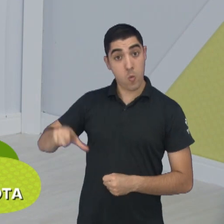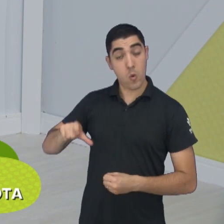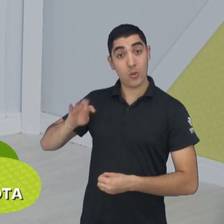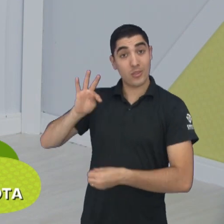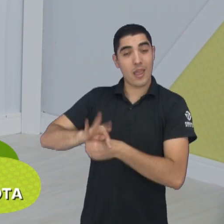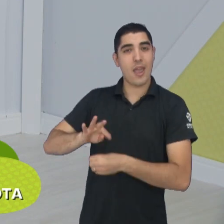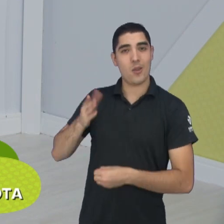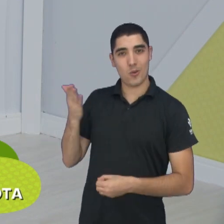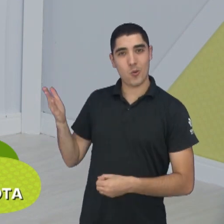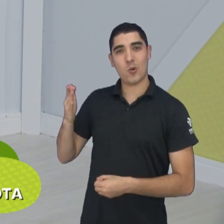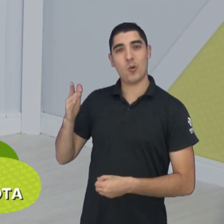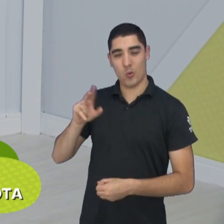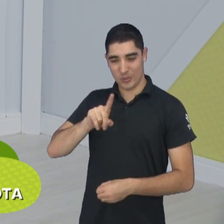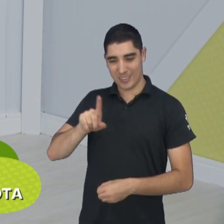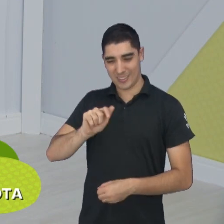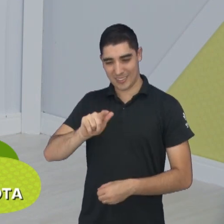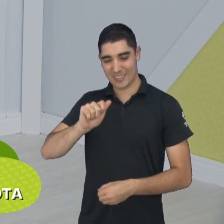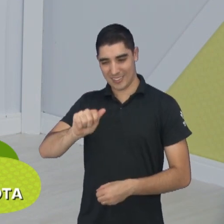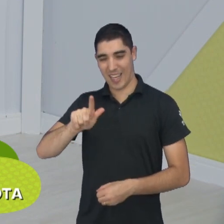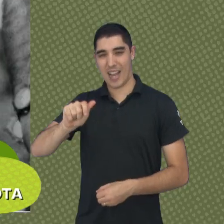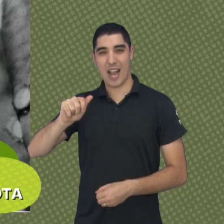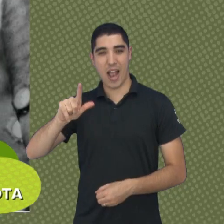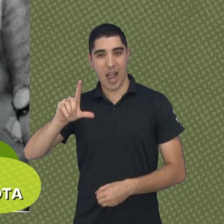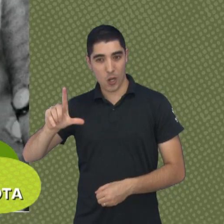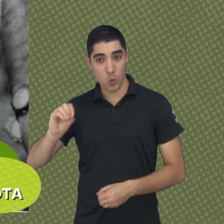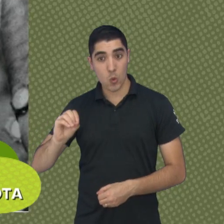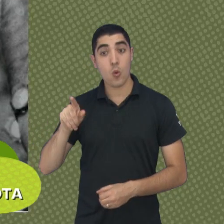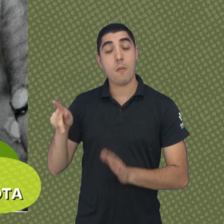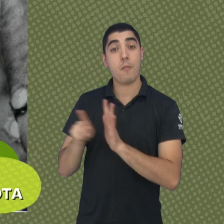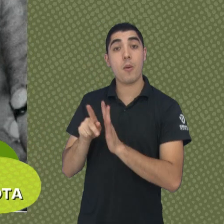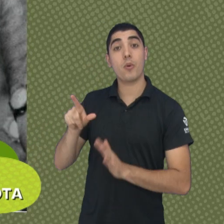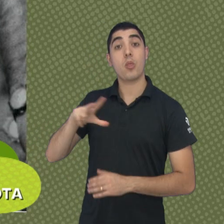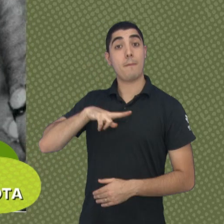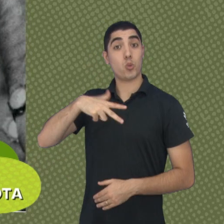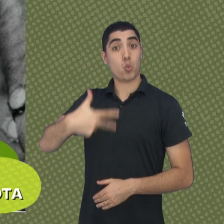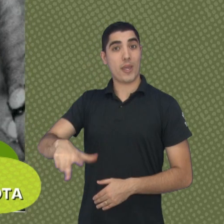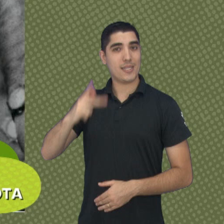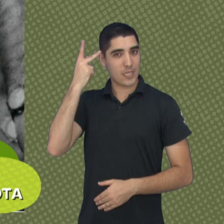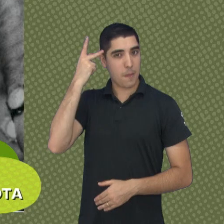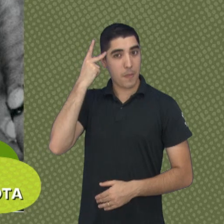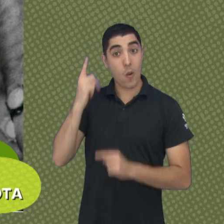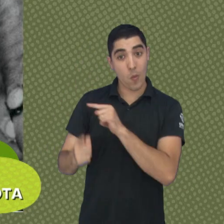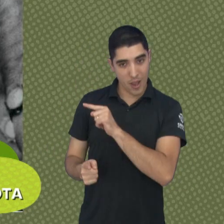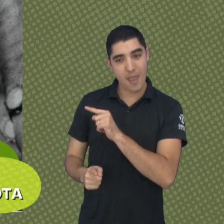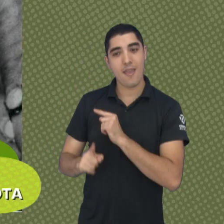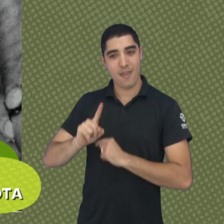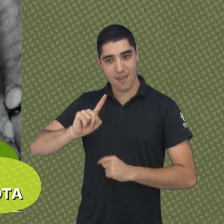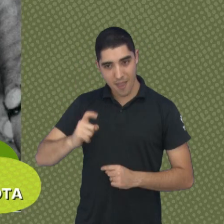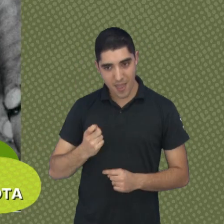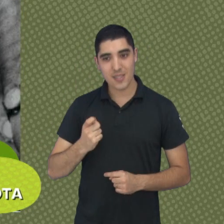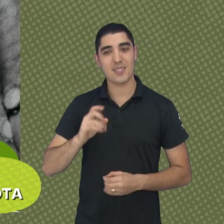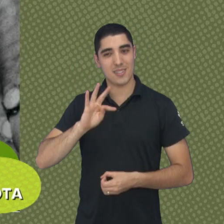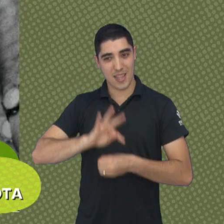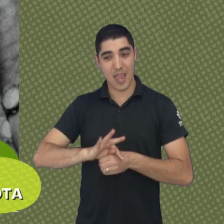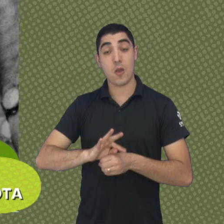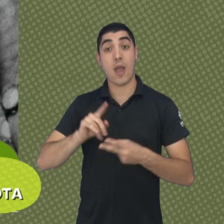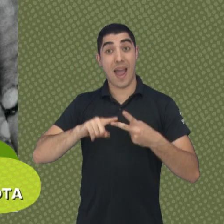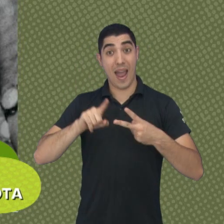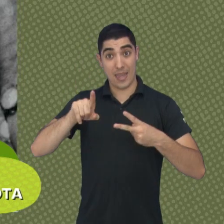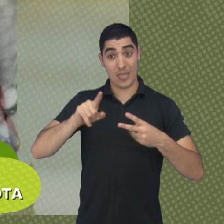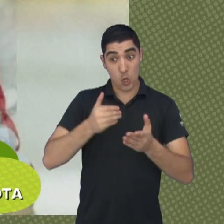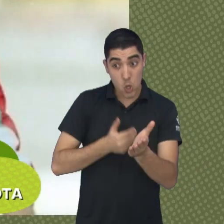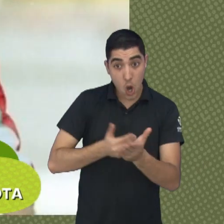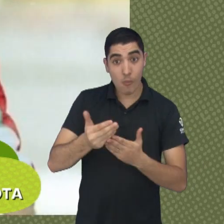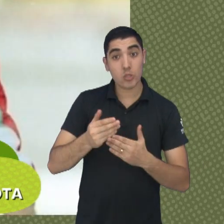da Portuguesa. Você vai ver depois dessa foto do Vasco, tem a foto dele lá dirigindo a equipe da Portuguesa. Na estreia desse Paulistão de 99,